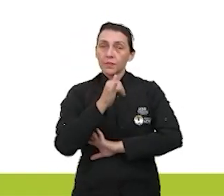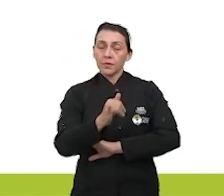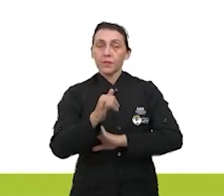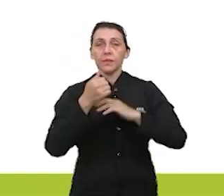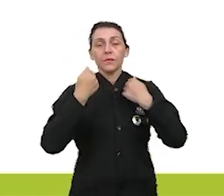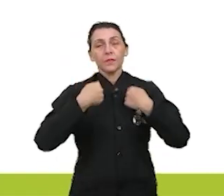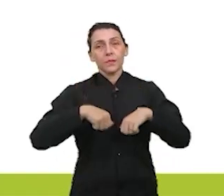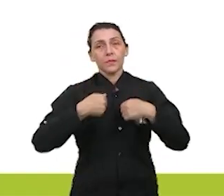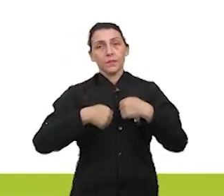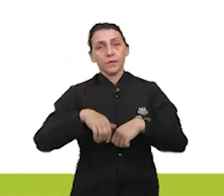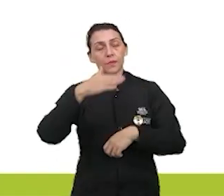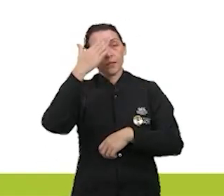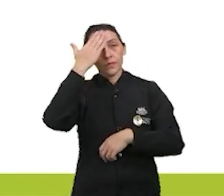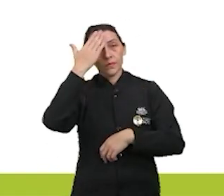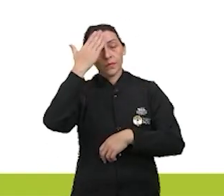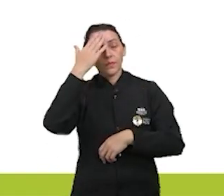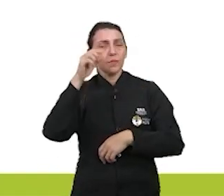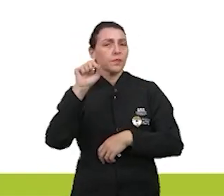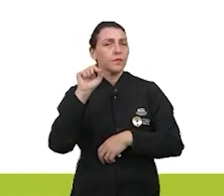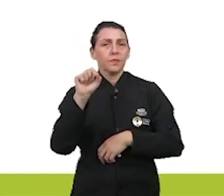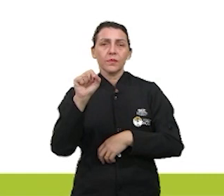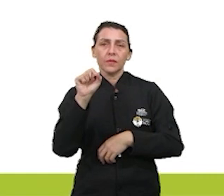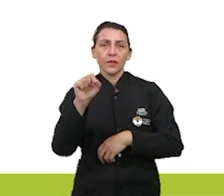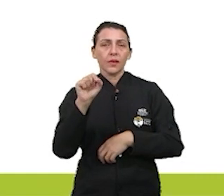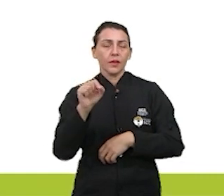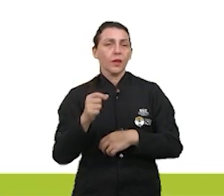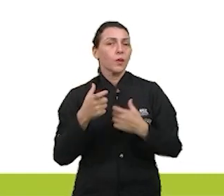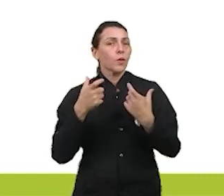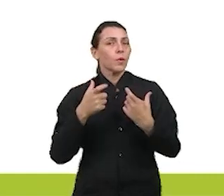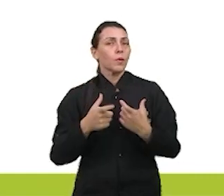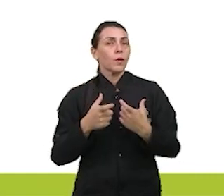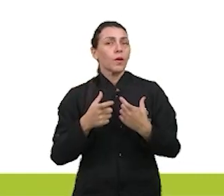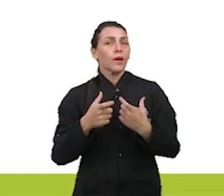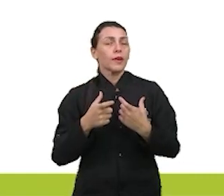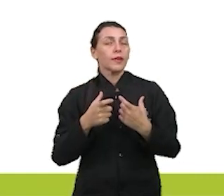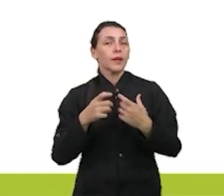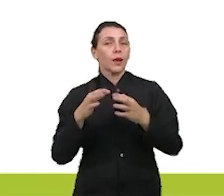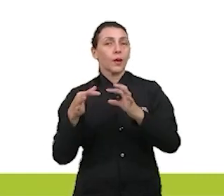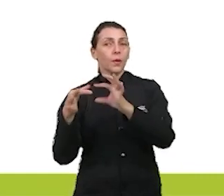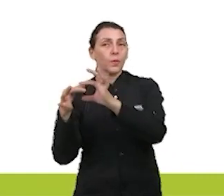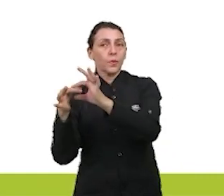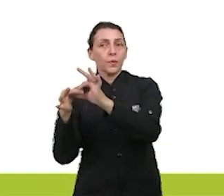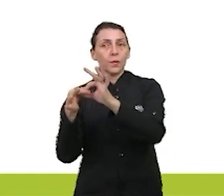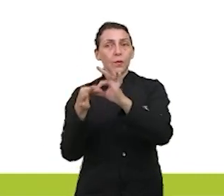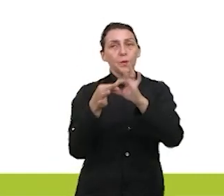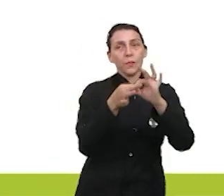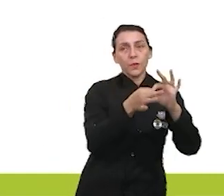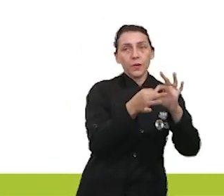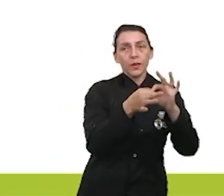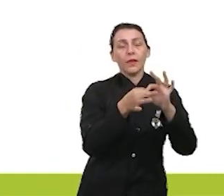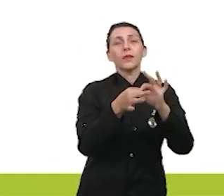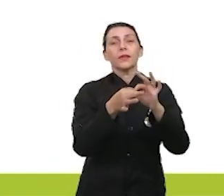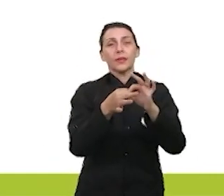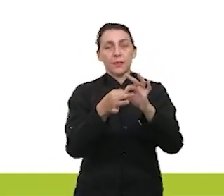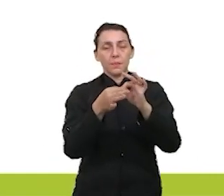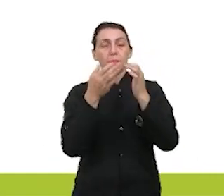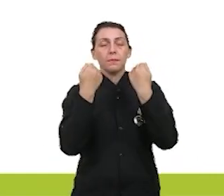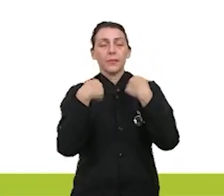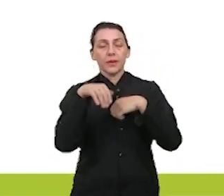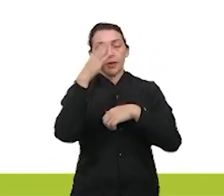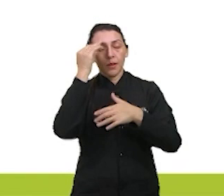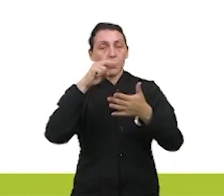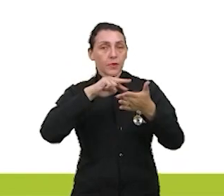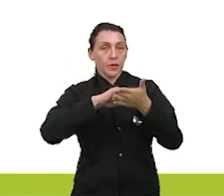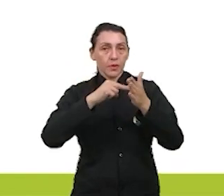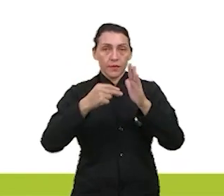gente precisa saber por onde essa corrente elétrica está indo, tá? A gente precisa saber o sentido da